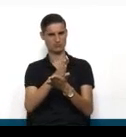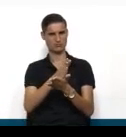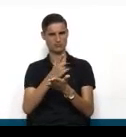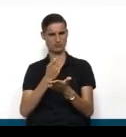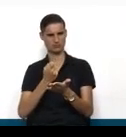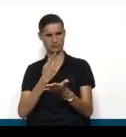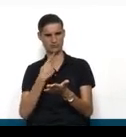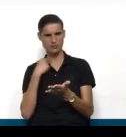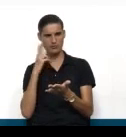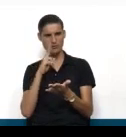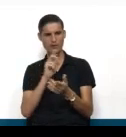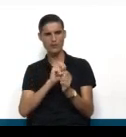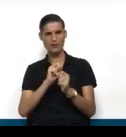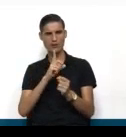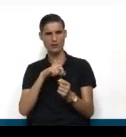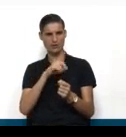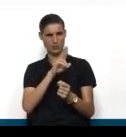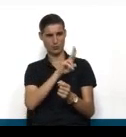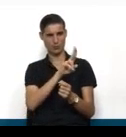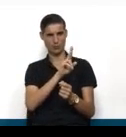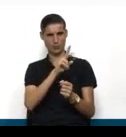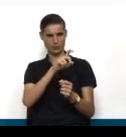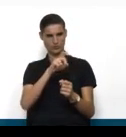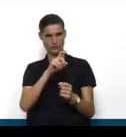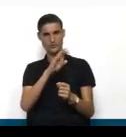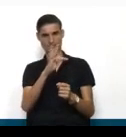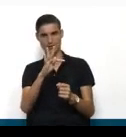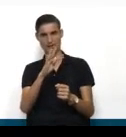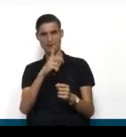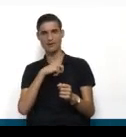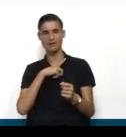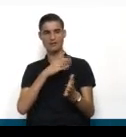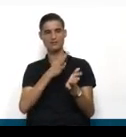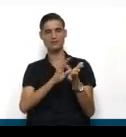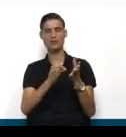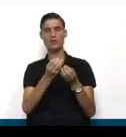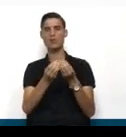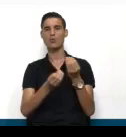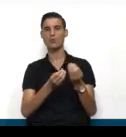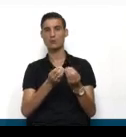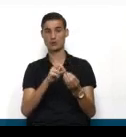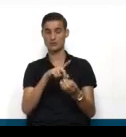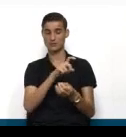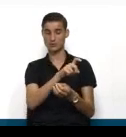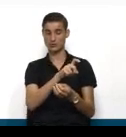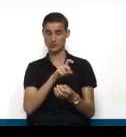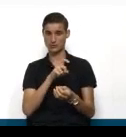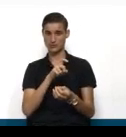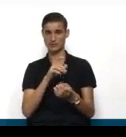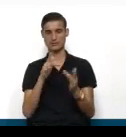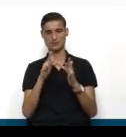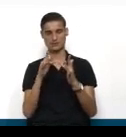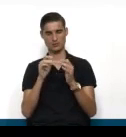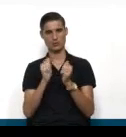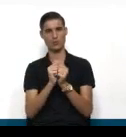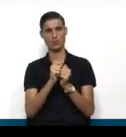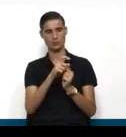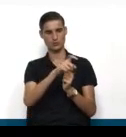variáveis, onde eu tinha que u em relação a xt pode ser escrito como x em relação a